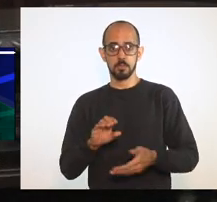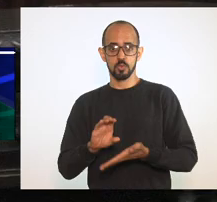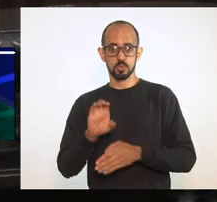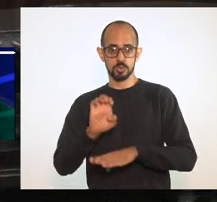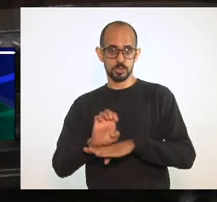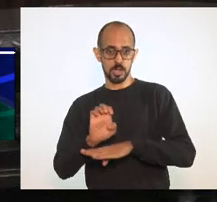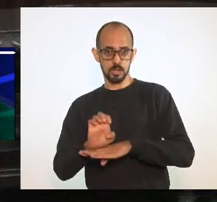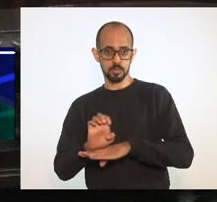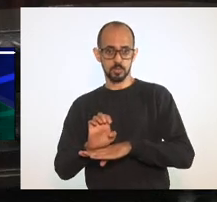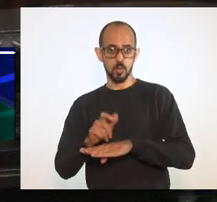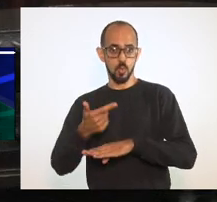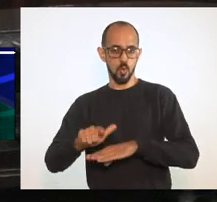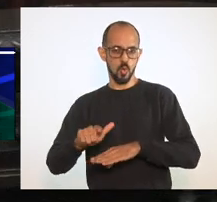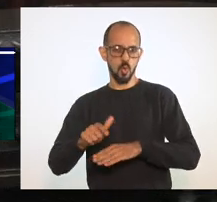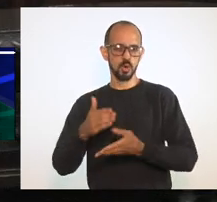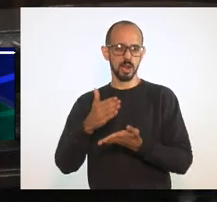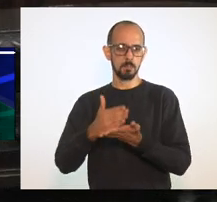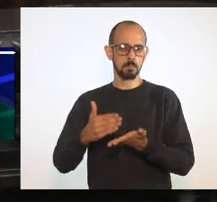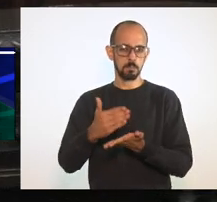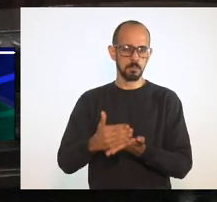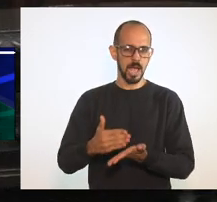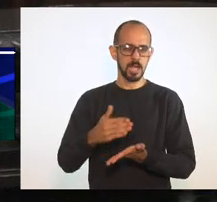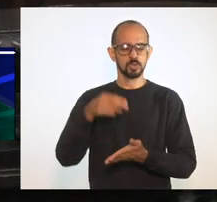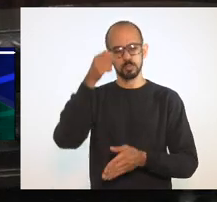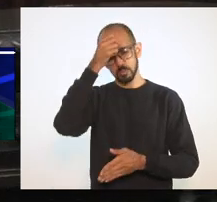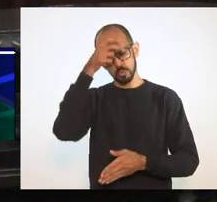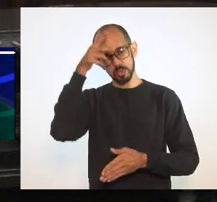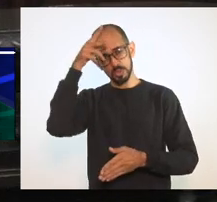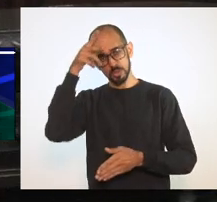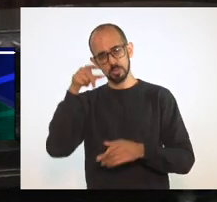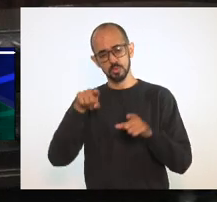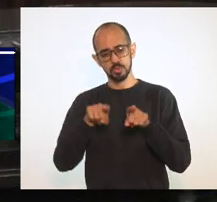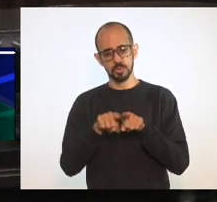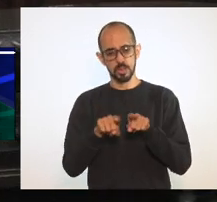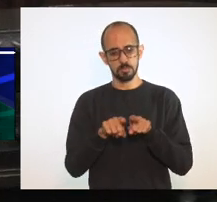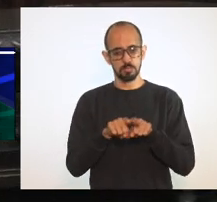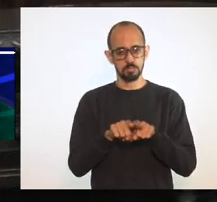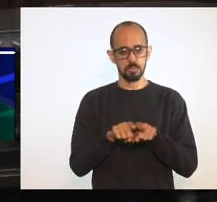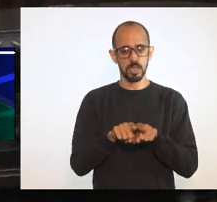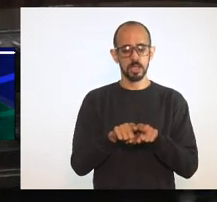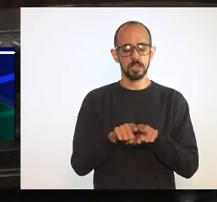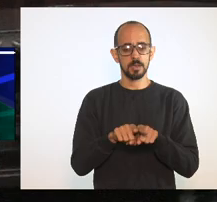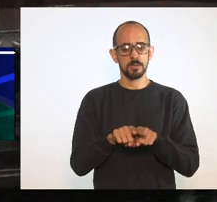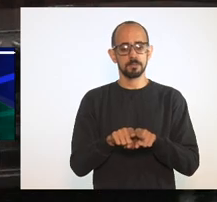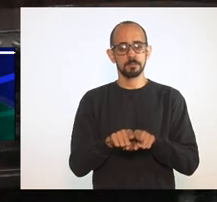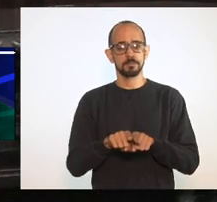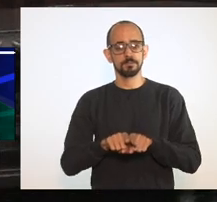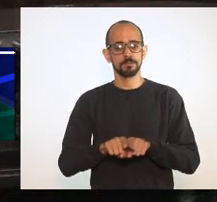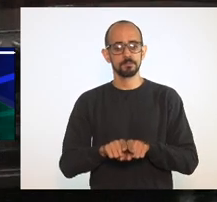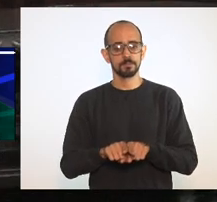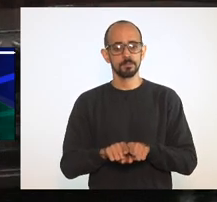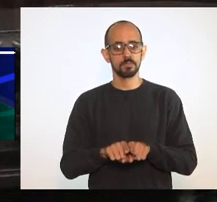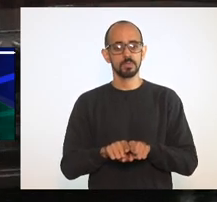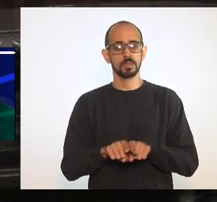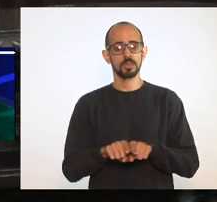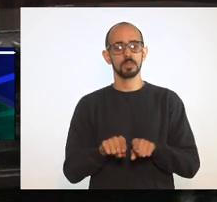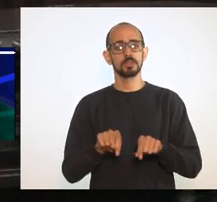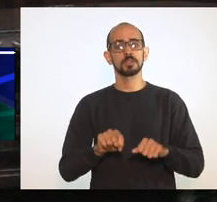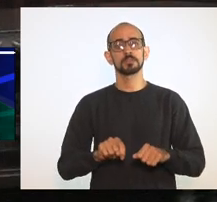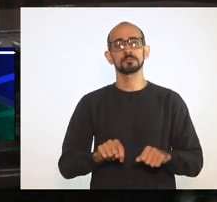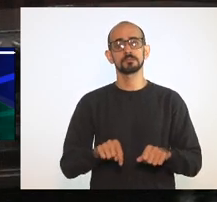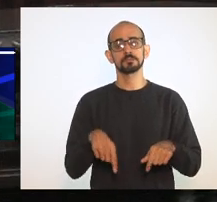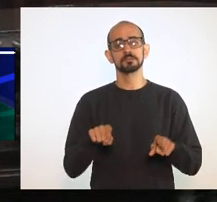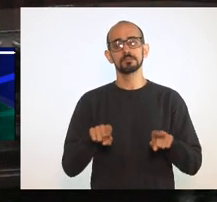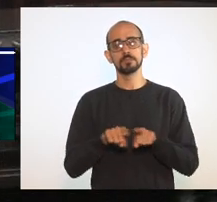outra parte a PIS, que é abatido dessa participação, e o